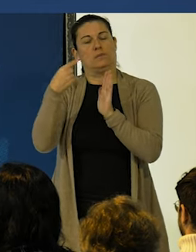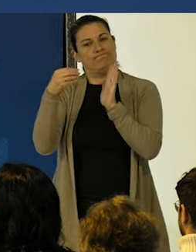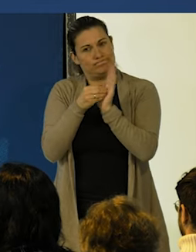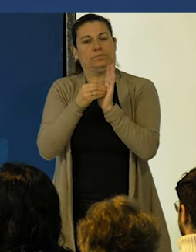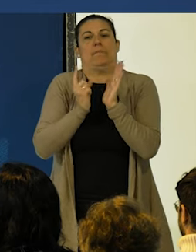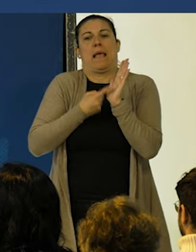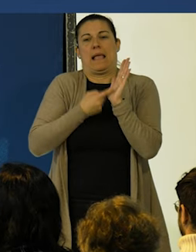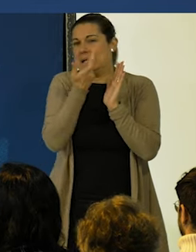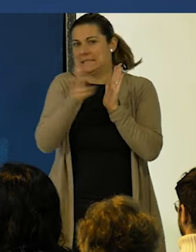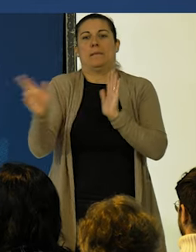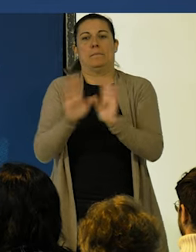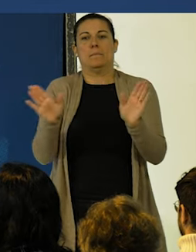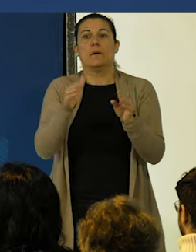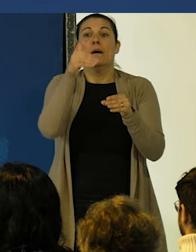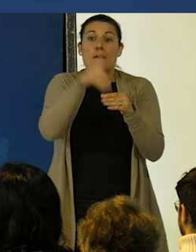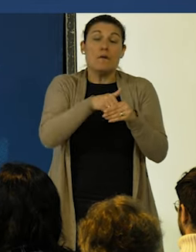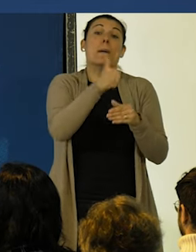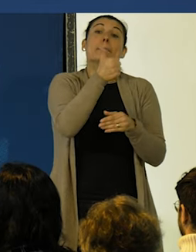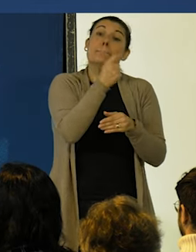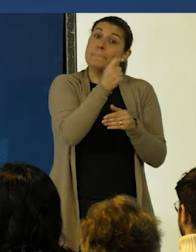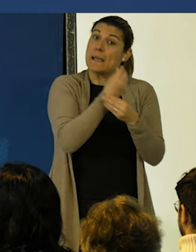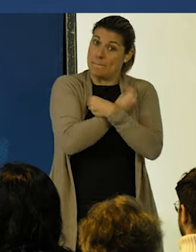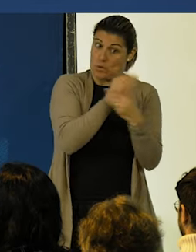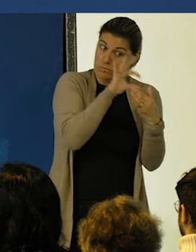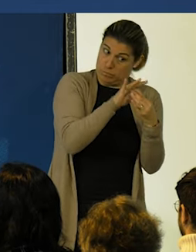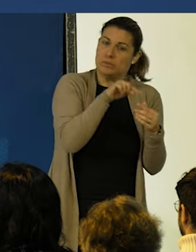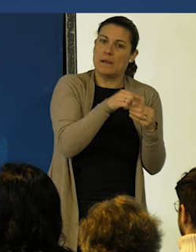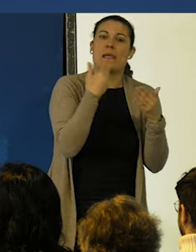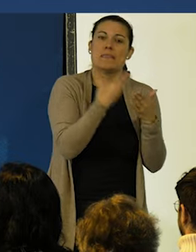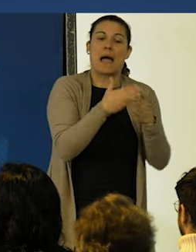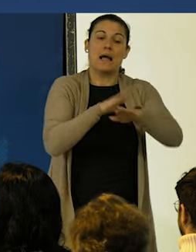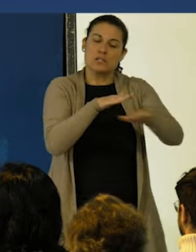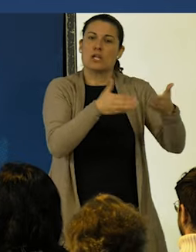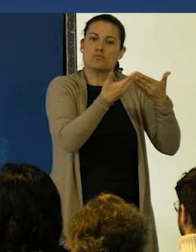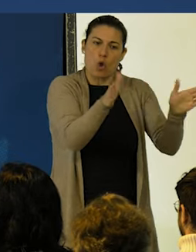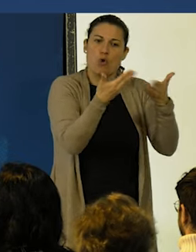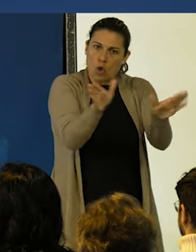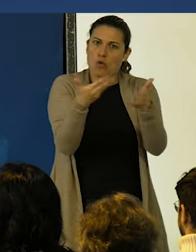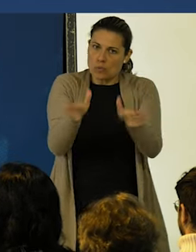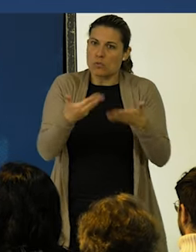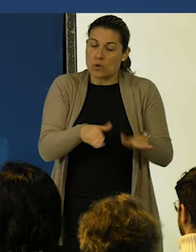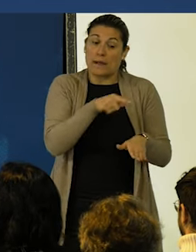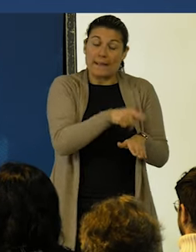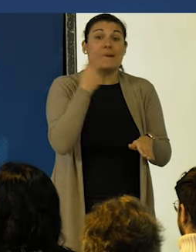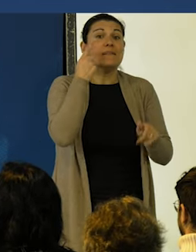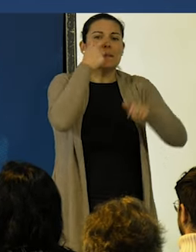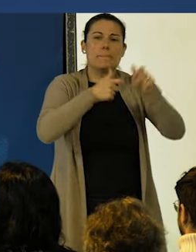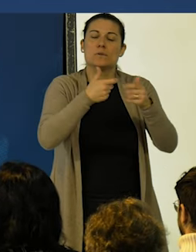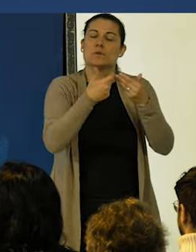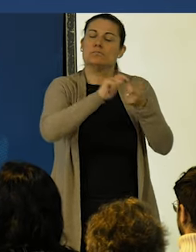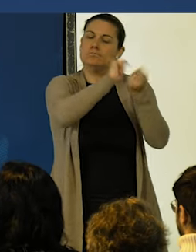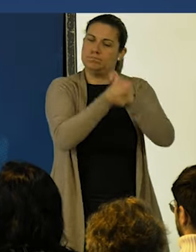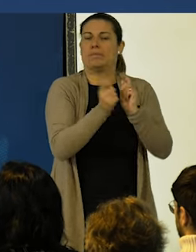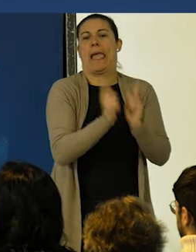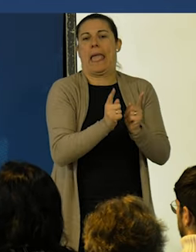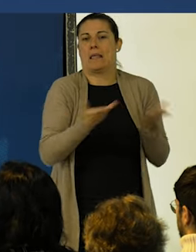foi sempre o voto no Bloco de Esquerda que abriu caminhos à esquerda e é isso que muda a vida das pessoas.